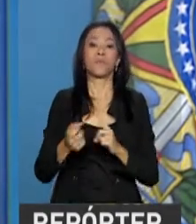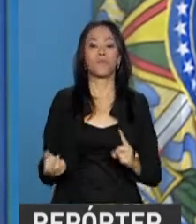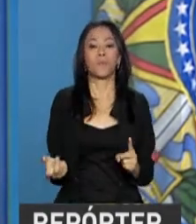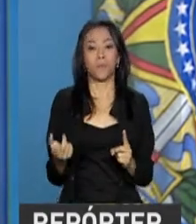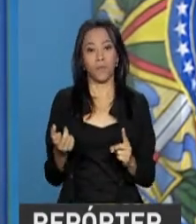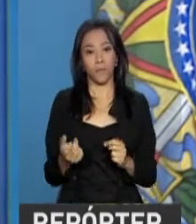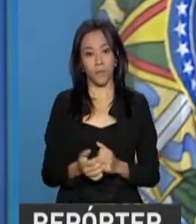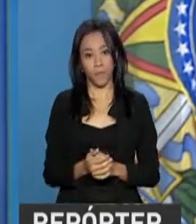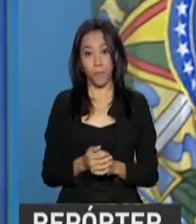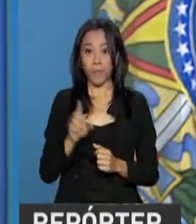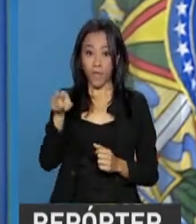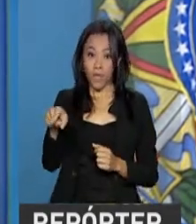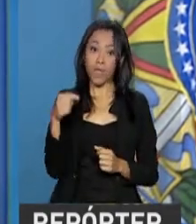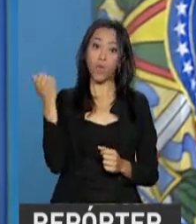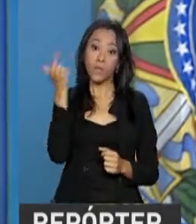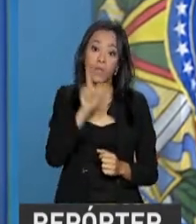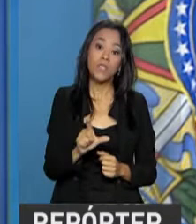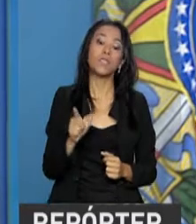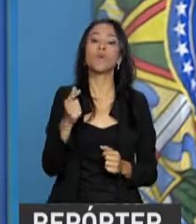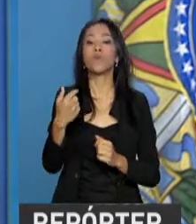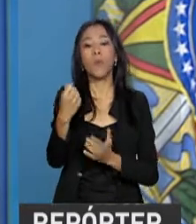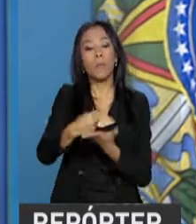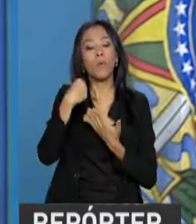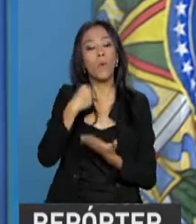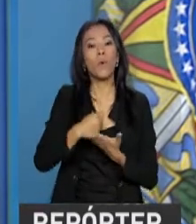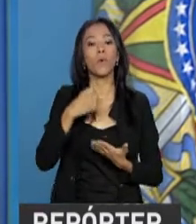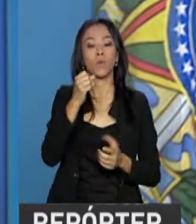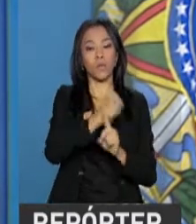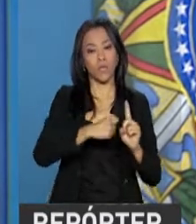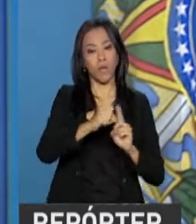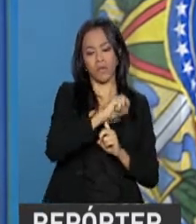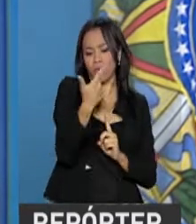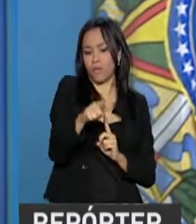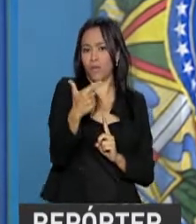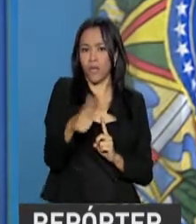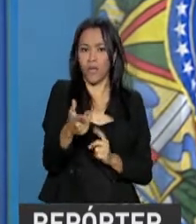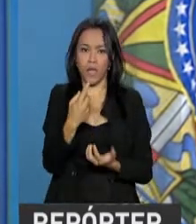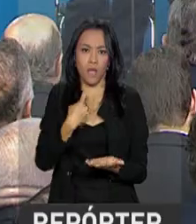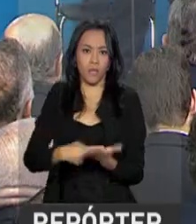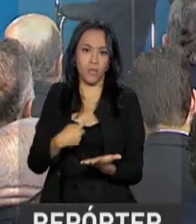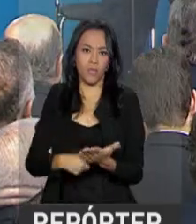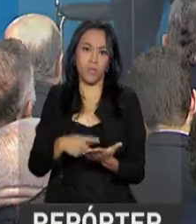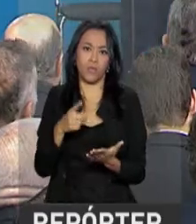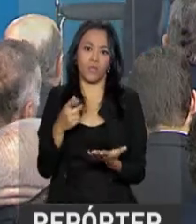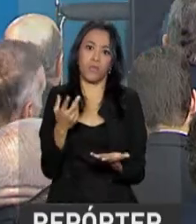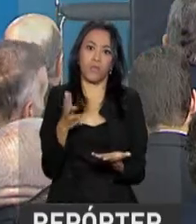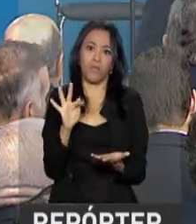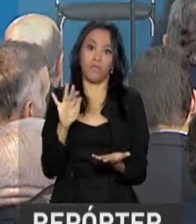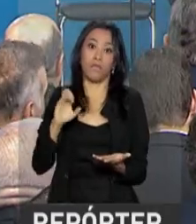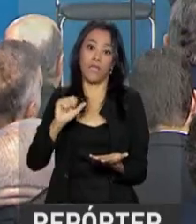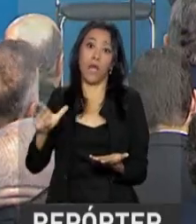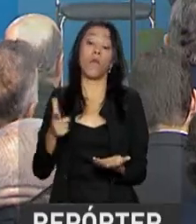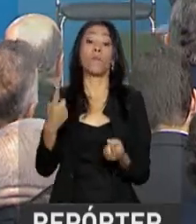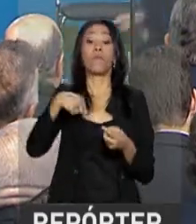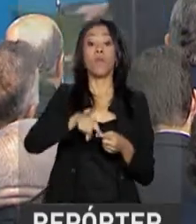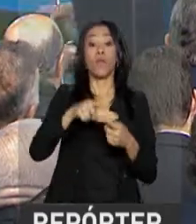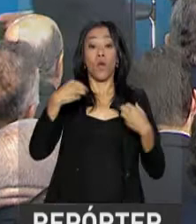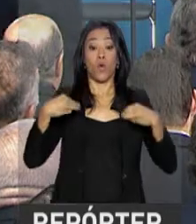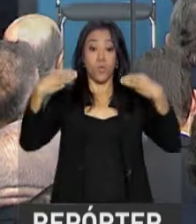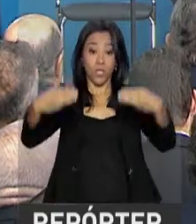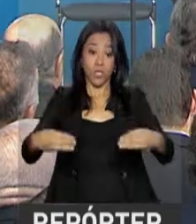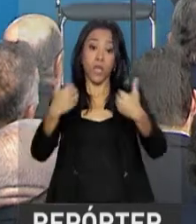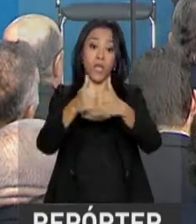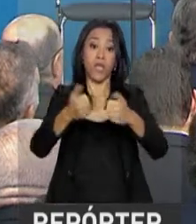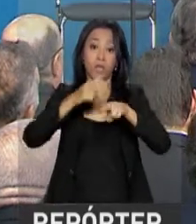atinge os benefícios sociais sem ter responsabilidade fiscal no país. No Ministério dos Transportes, Portos